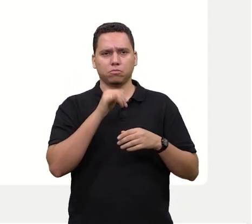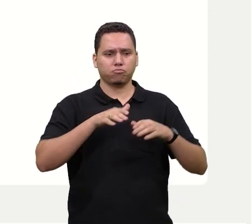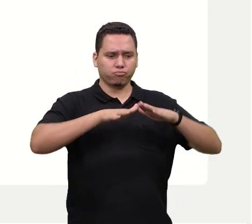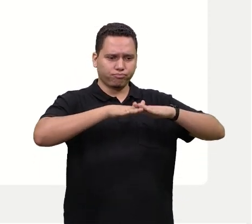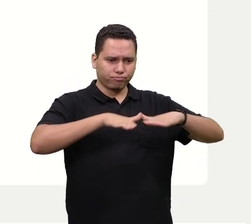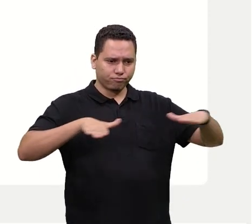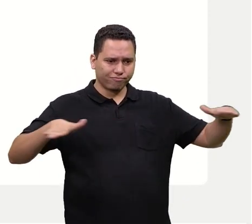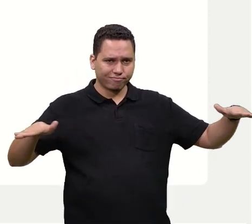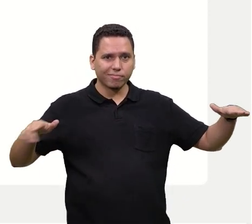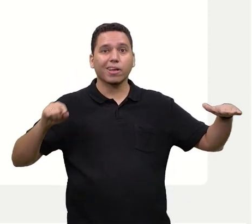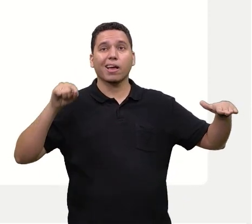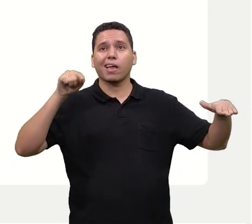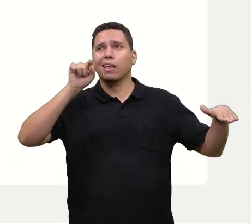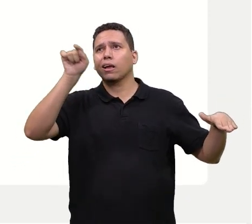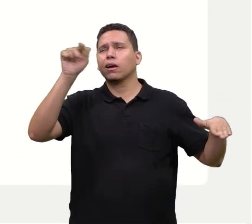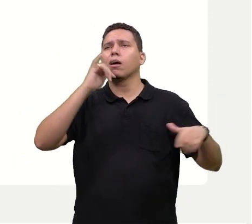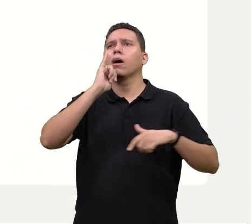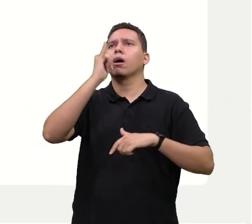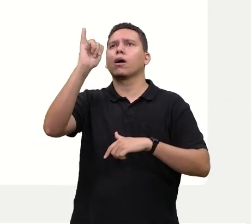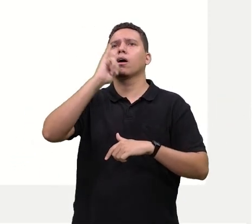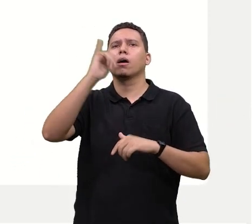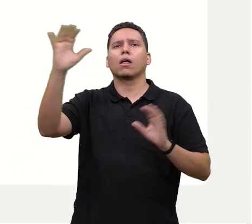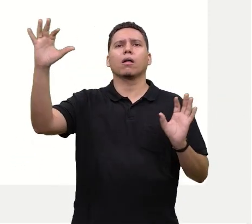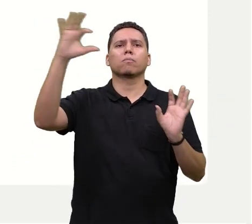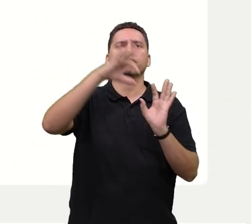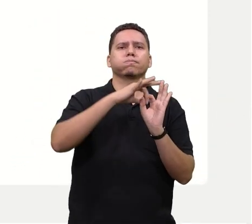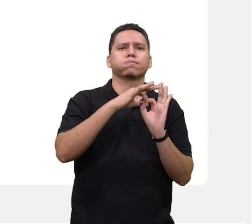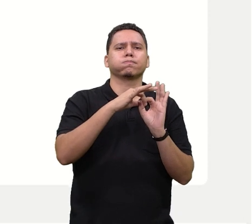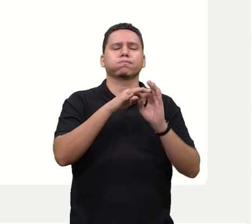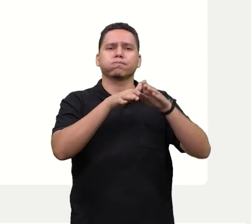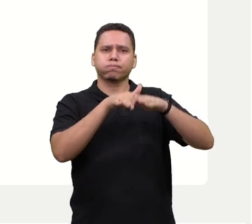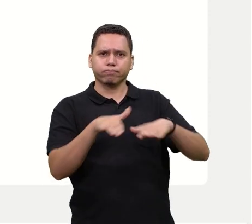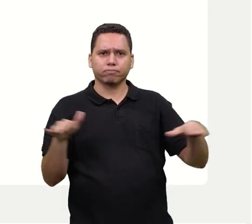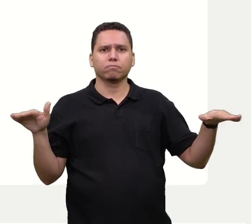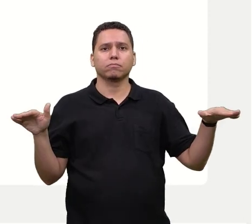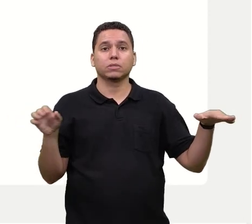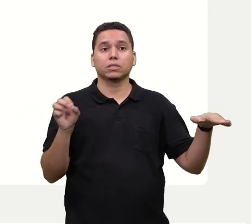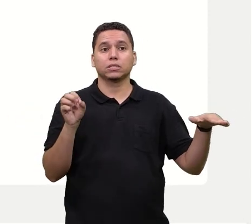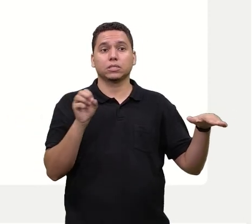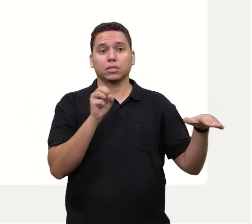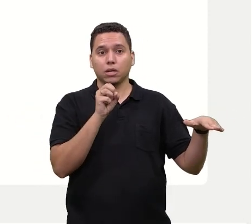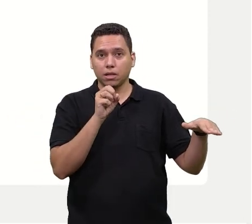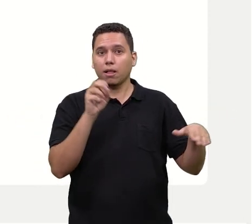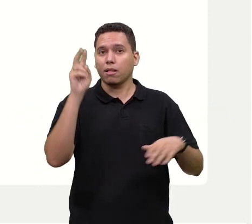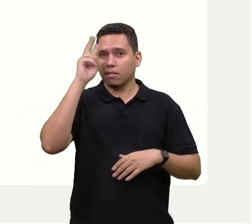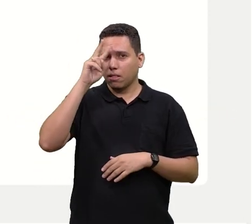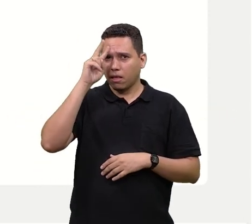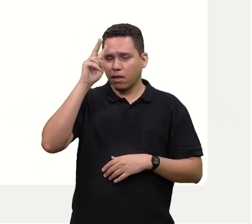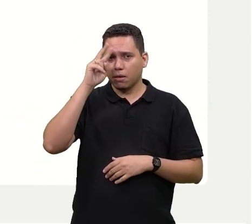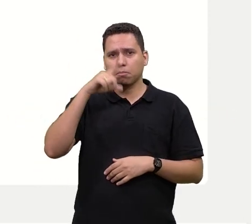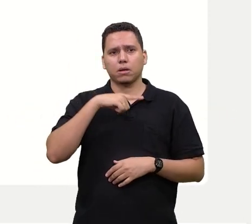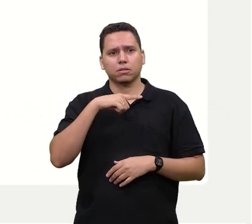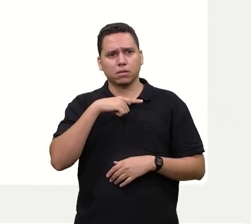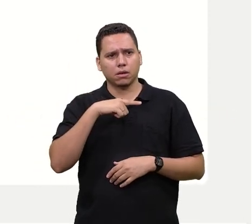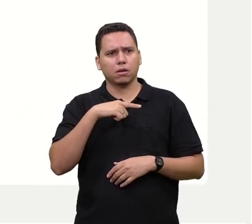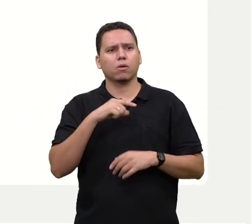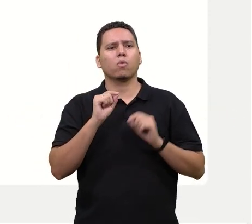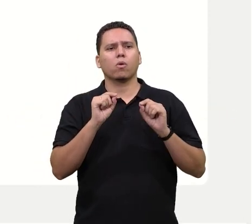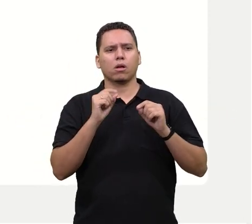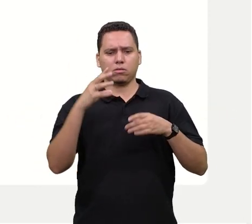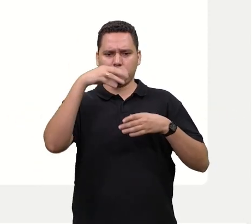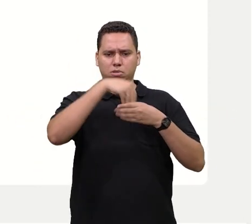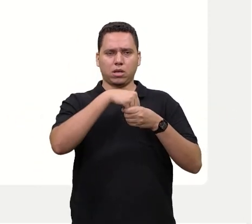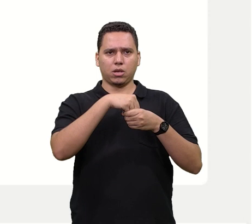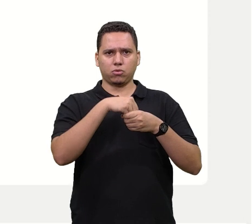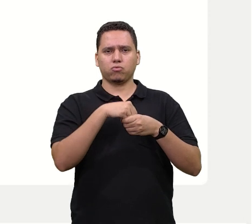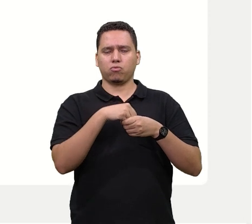corpo vai ficar ligado à Terra, e aterrado ele pode ficar carregado. Lembra, o corpo carregado você chama de indutor, o corpo que está neutro vai receber a